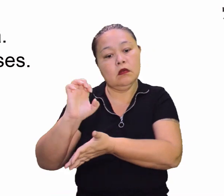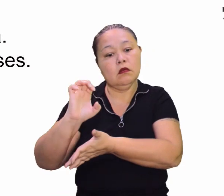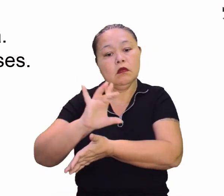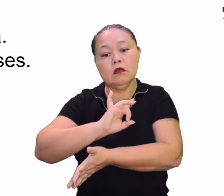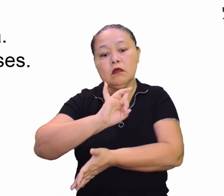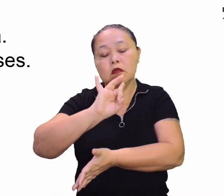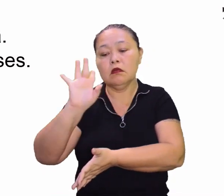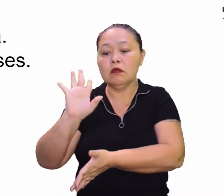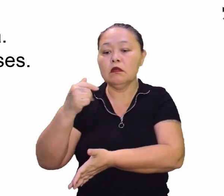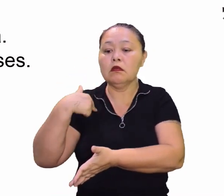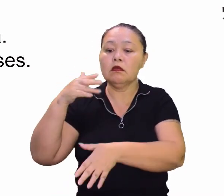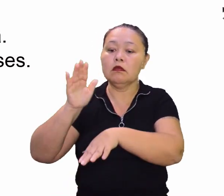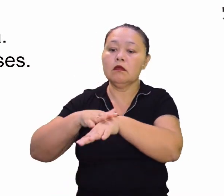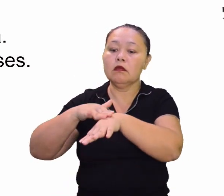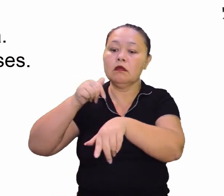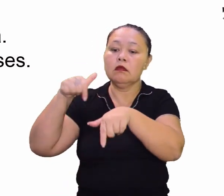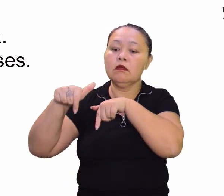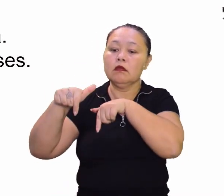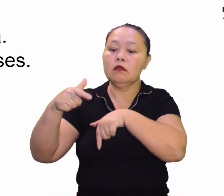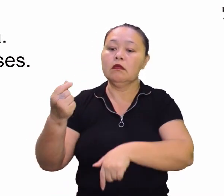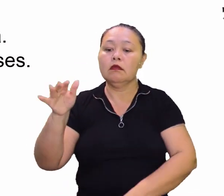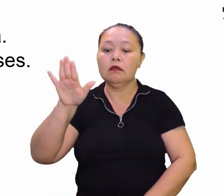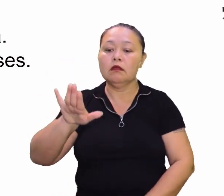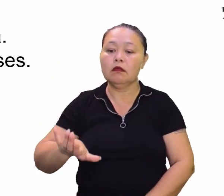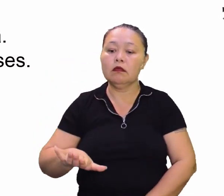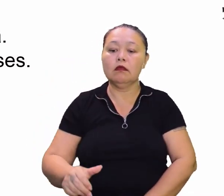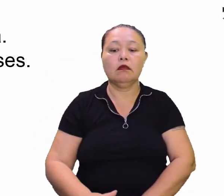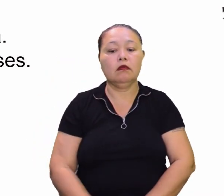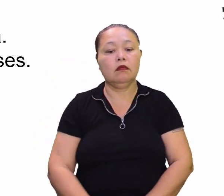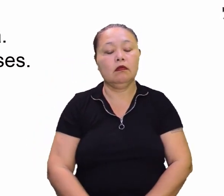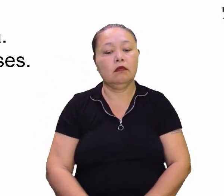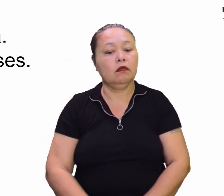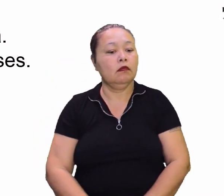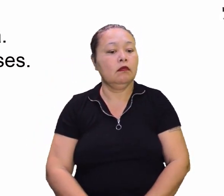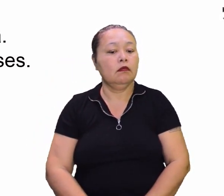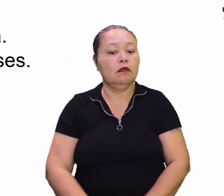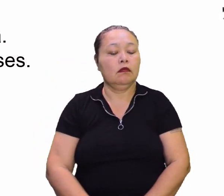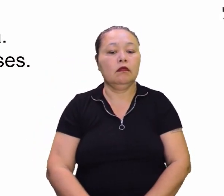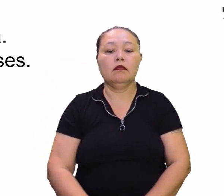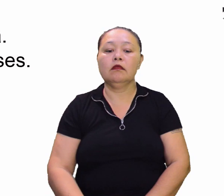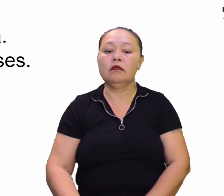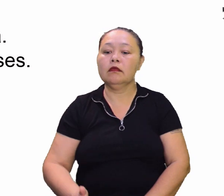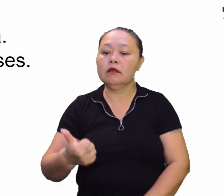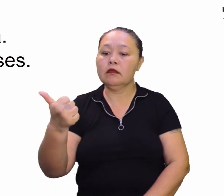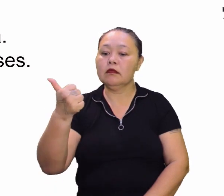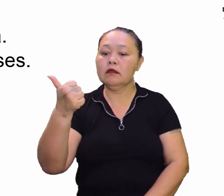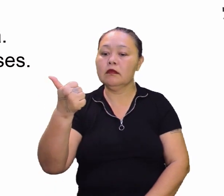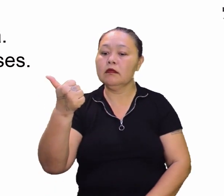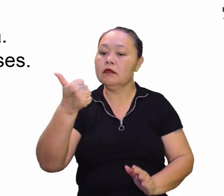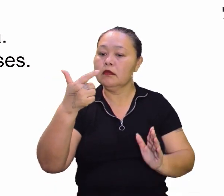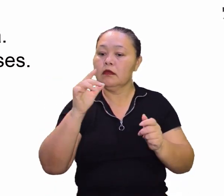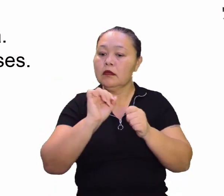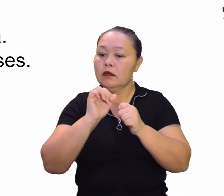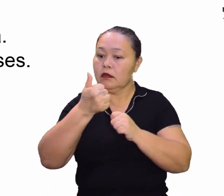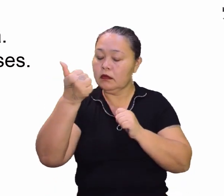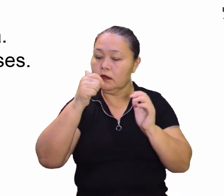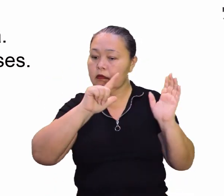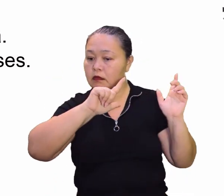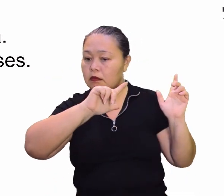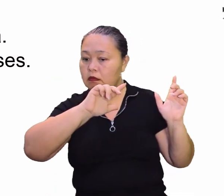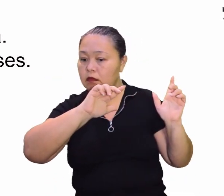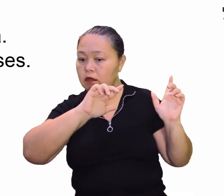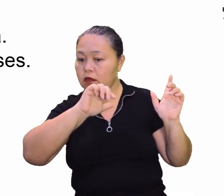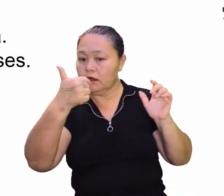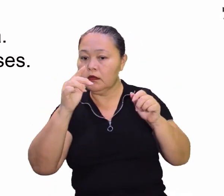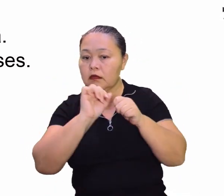E. Somente a mão de obra barata. Está falando da primeira geração. Se é a primeira